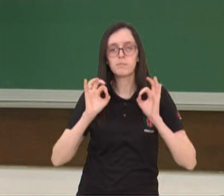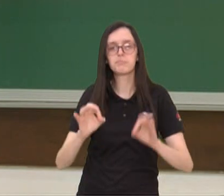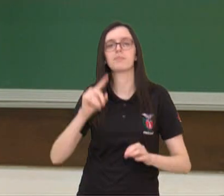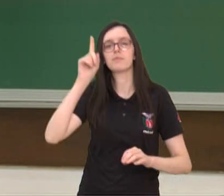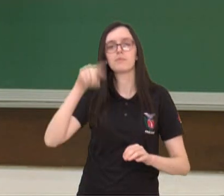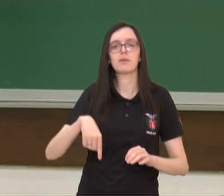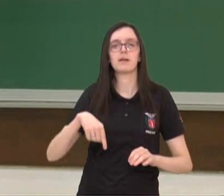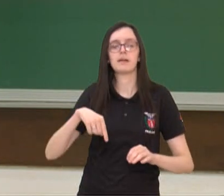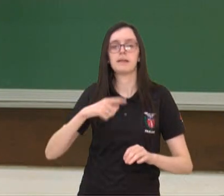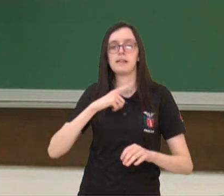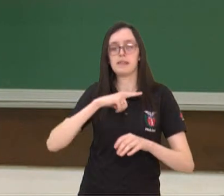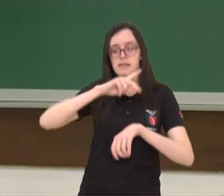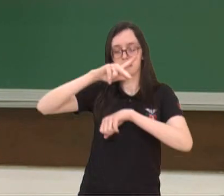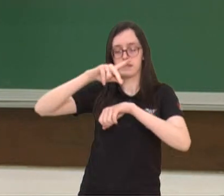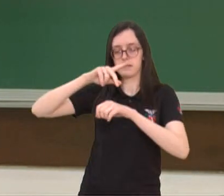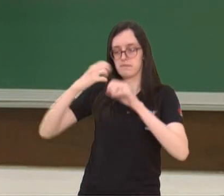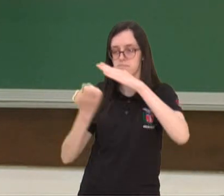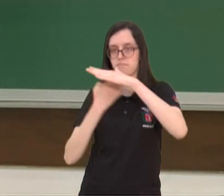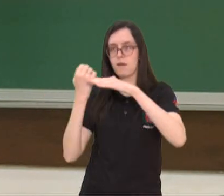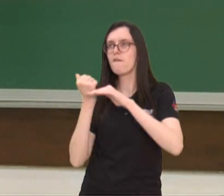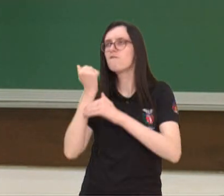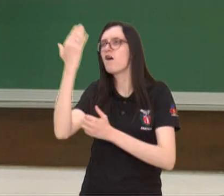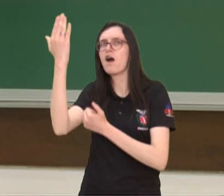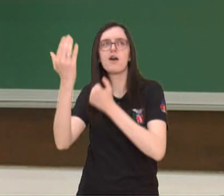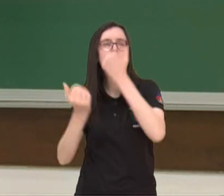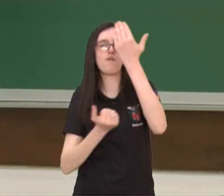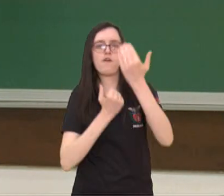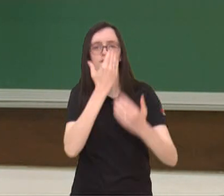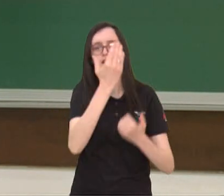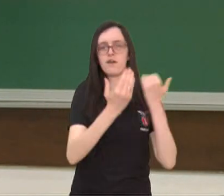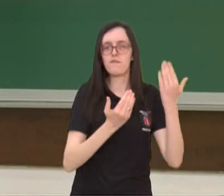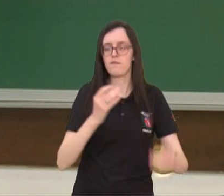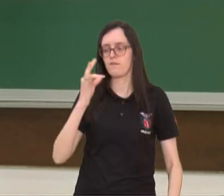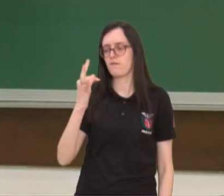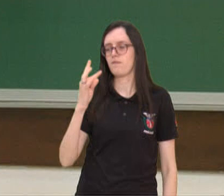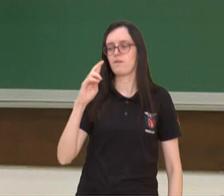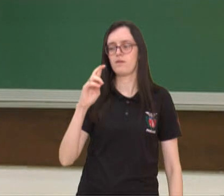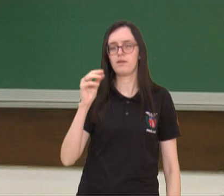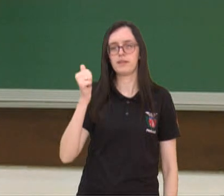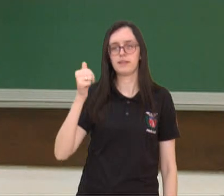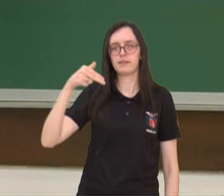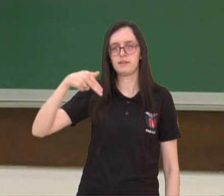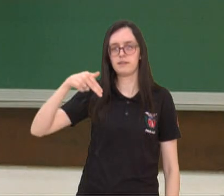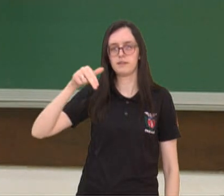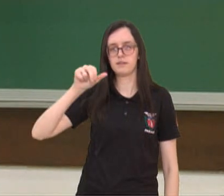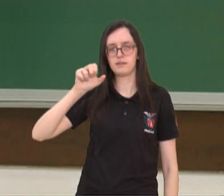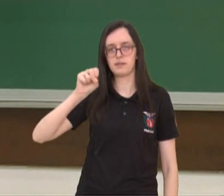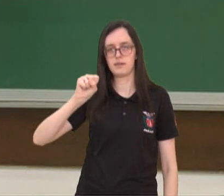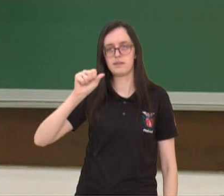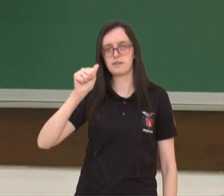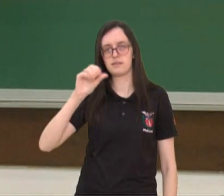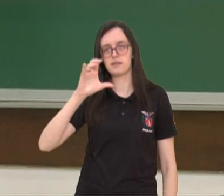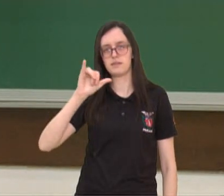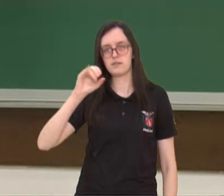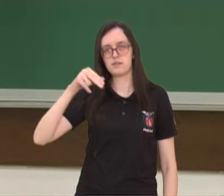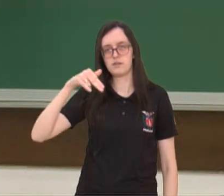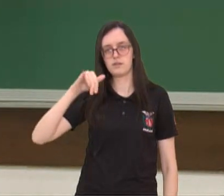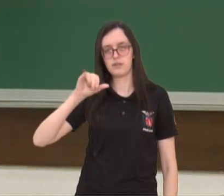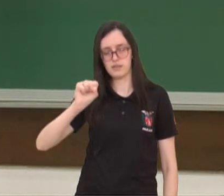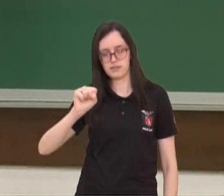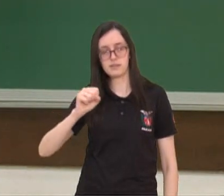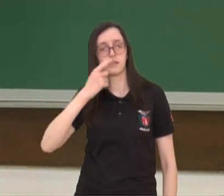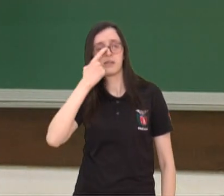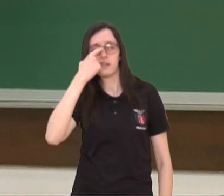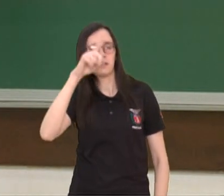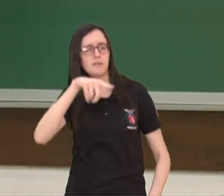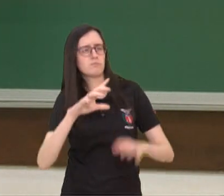as transnacionais, presença dessas empresas globais, né, que estão presentes em quase